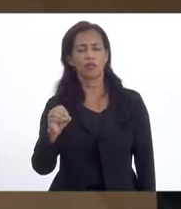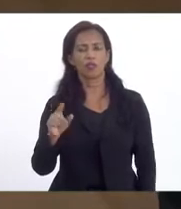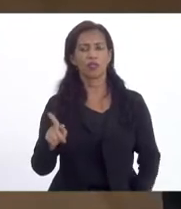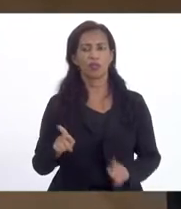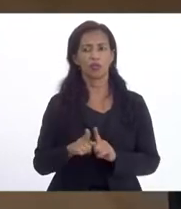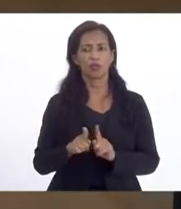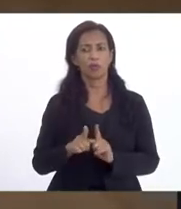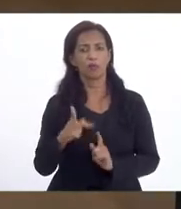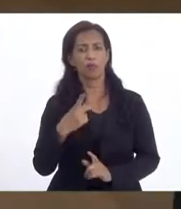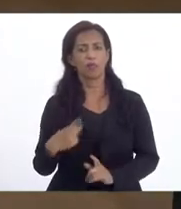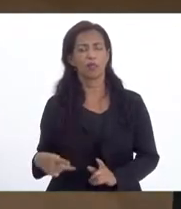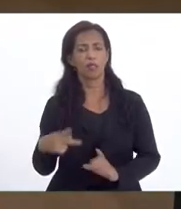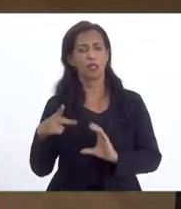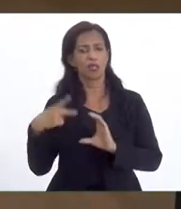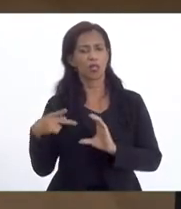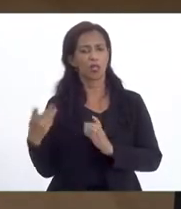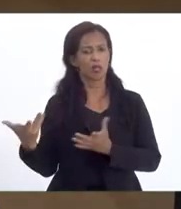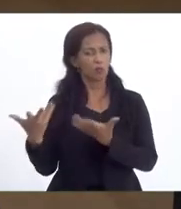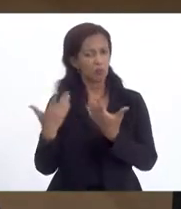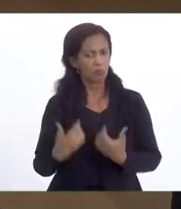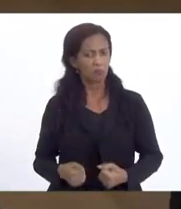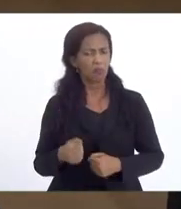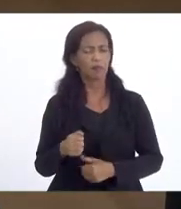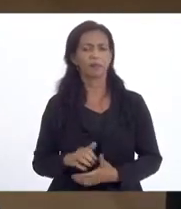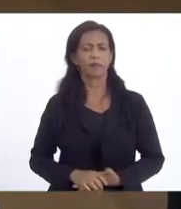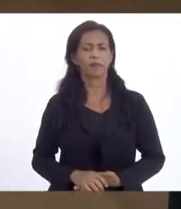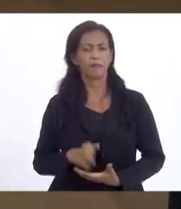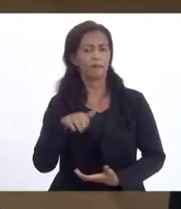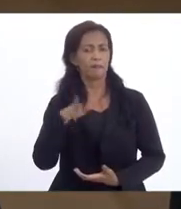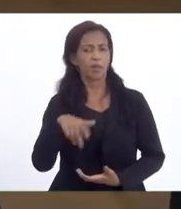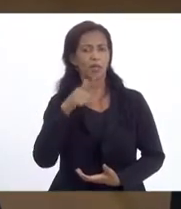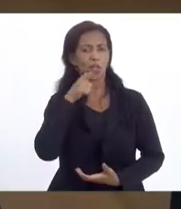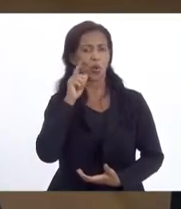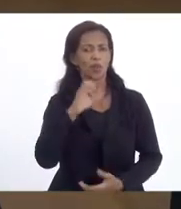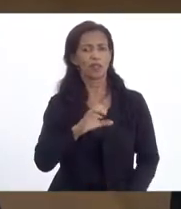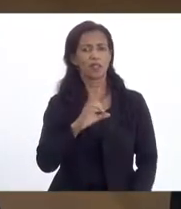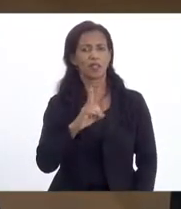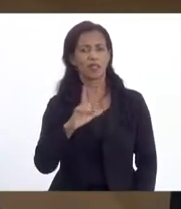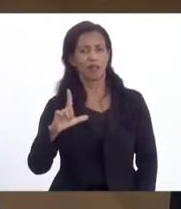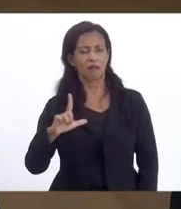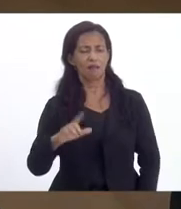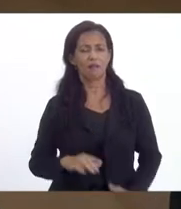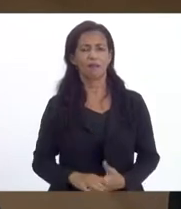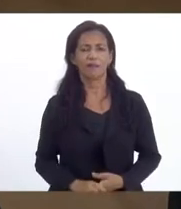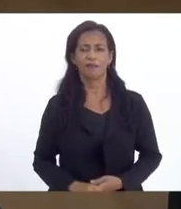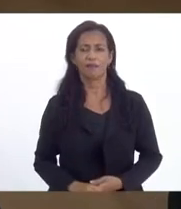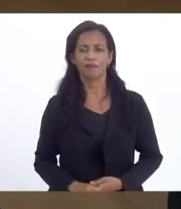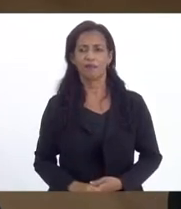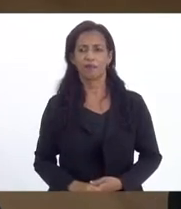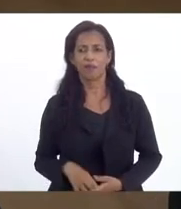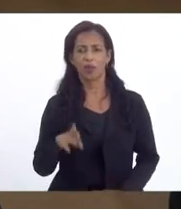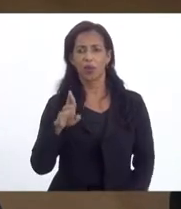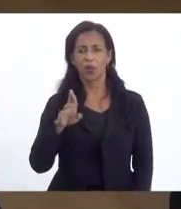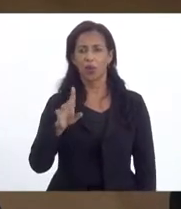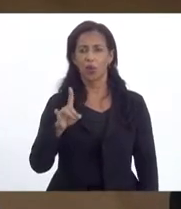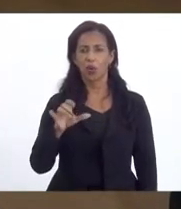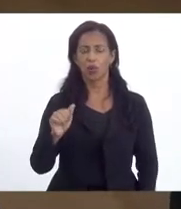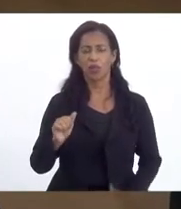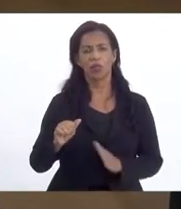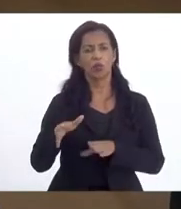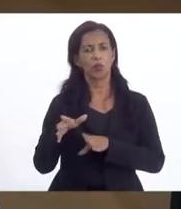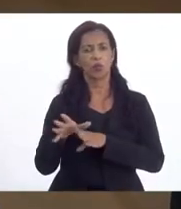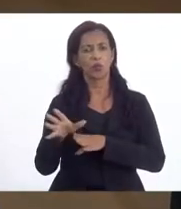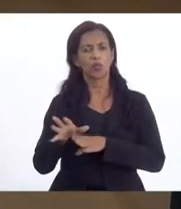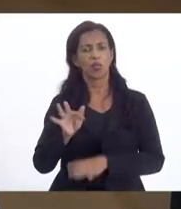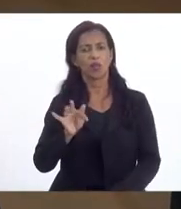de Diretores de Logística, que nos recebeu muito bem ontem no CDL. Thier Rodrigues, conselheiro da região norte fluminense